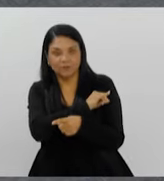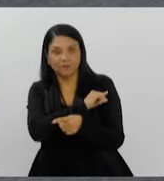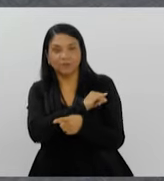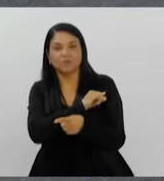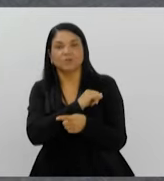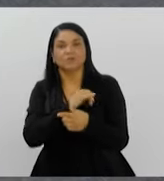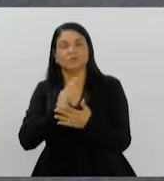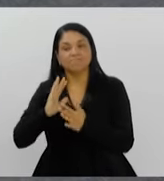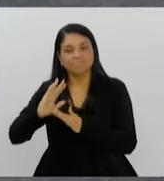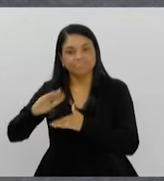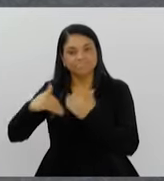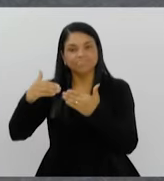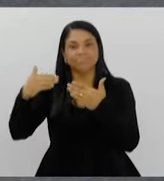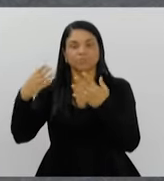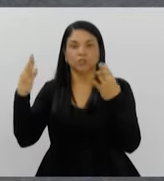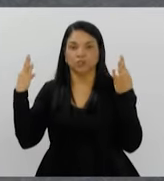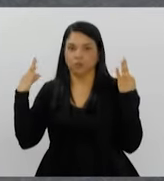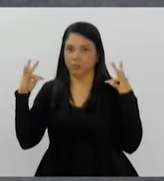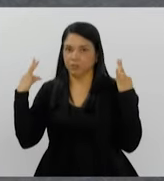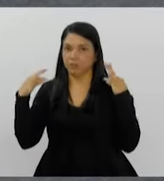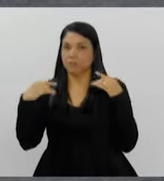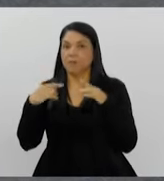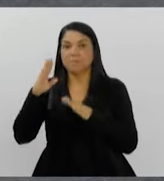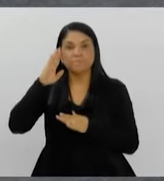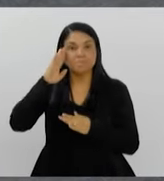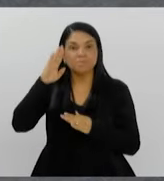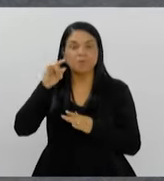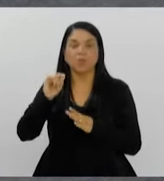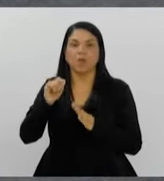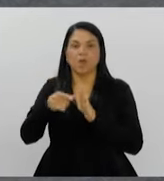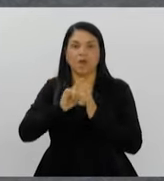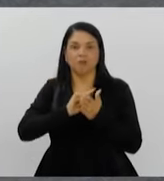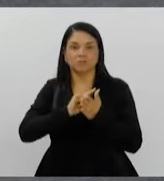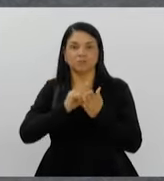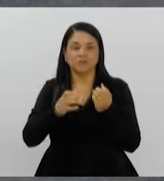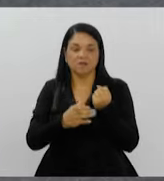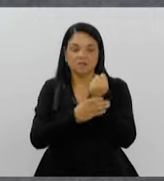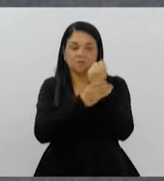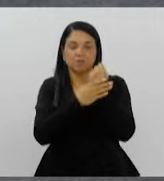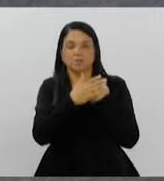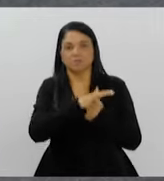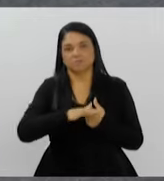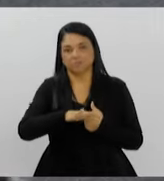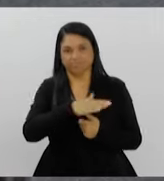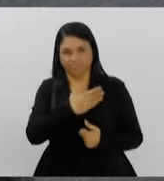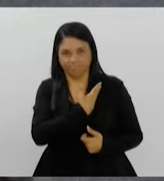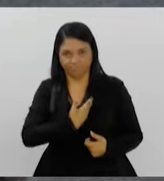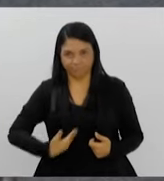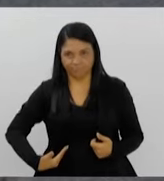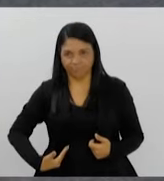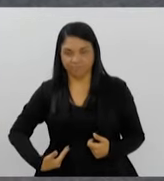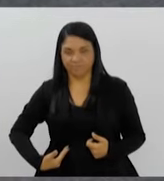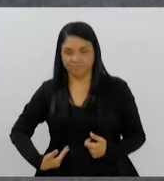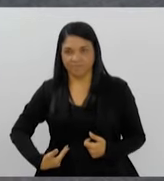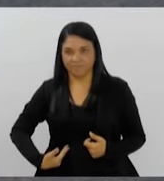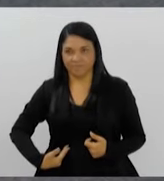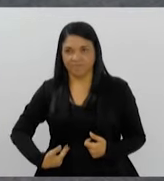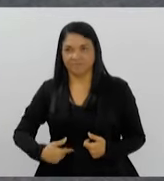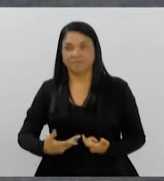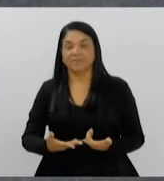crescer na questão do Turismo mas primeiro nós temos que olhar a questão da Segurança Pública que hoje senhor presidente